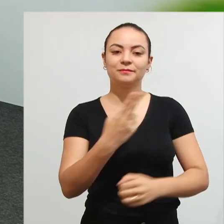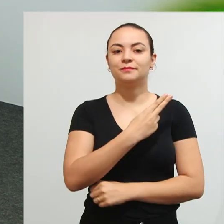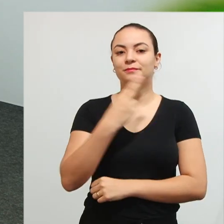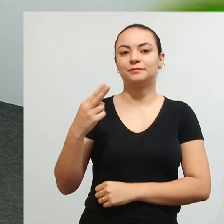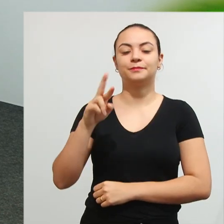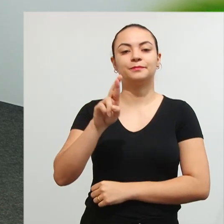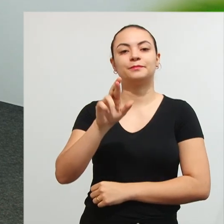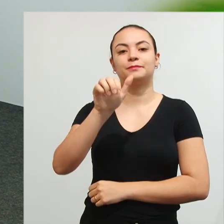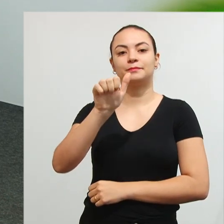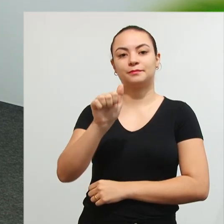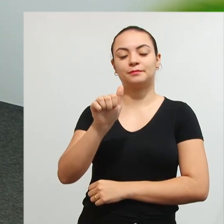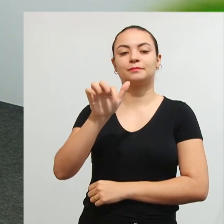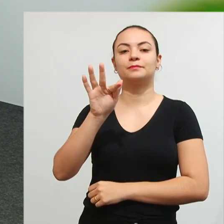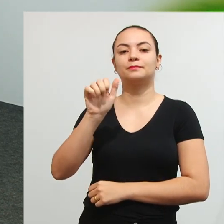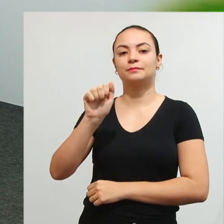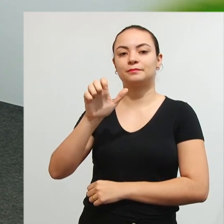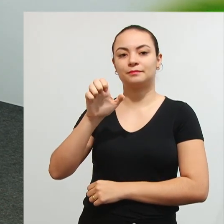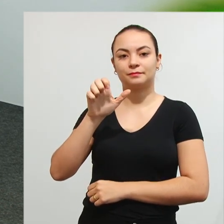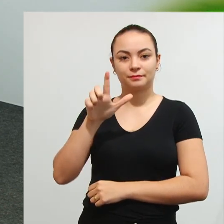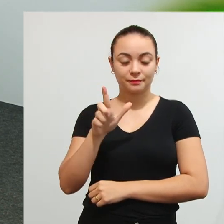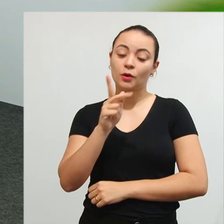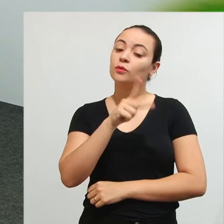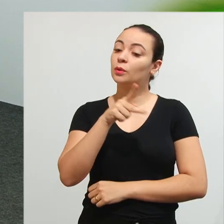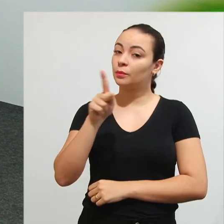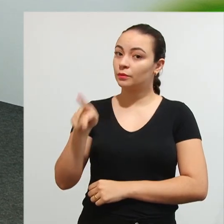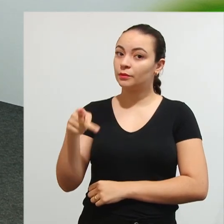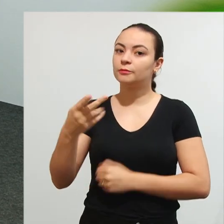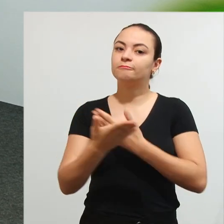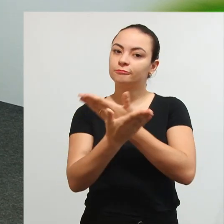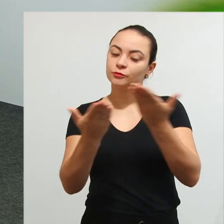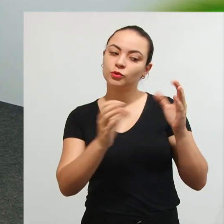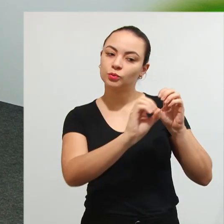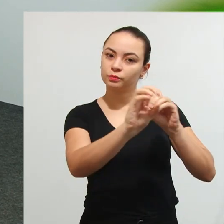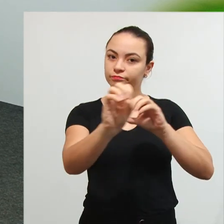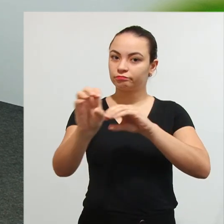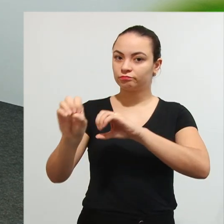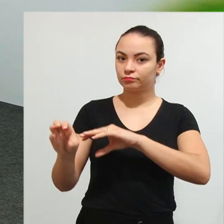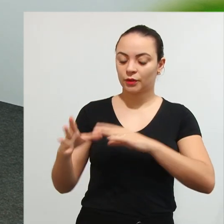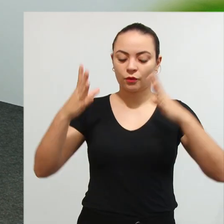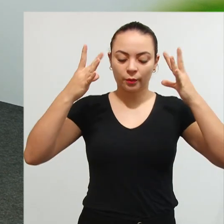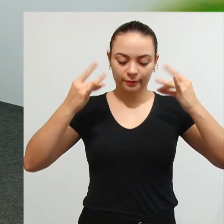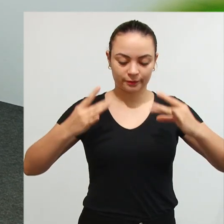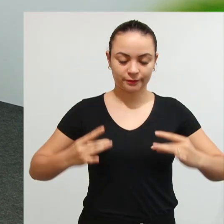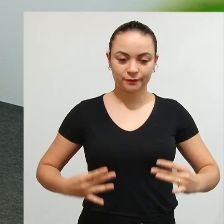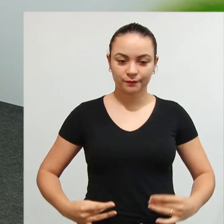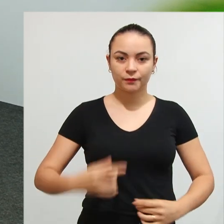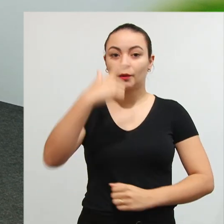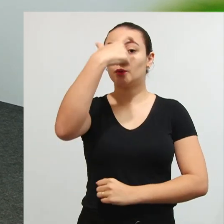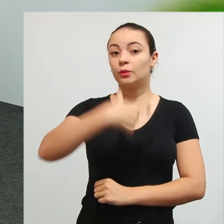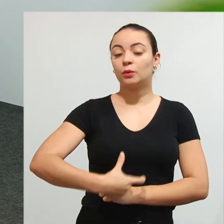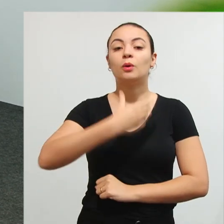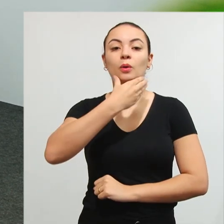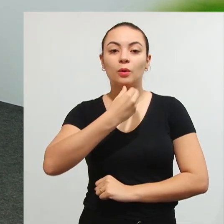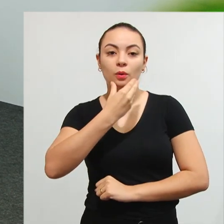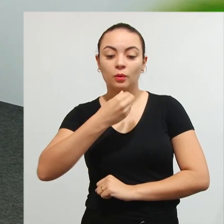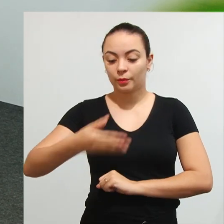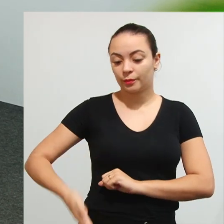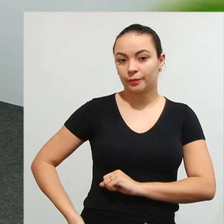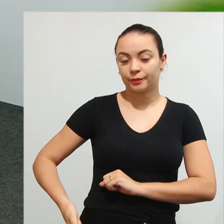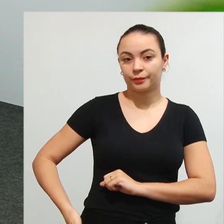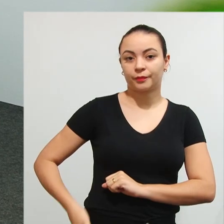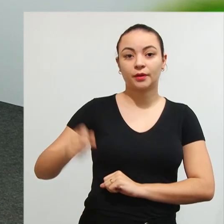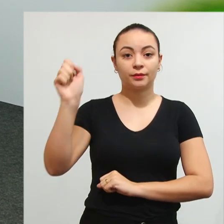professor durante essa jornada. Como audiodescrição, eu sou um homem, estou trajando uma calça jeans, sapato